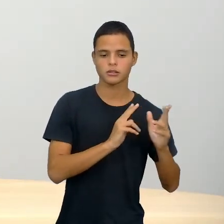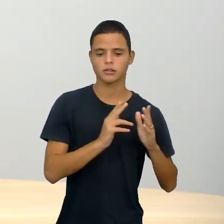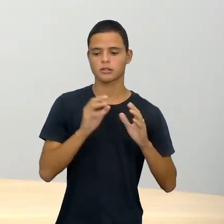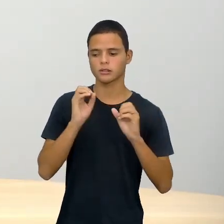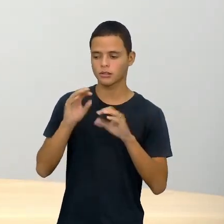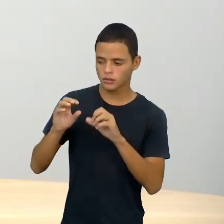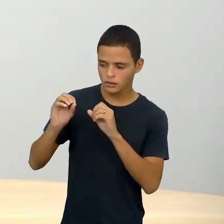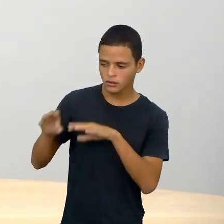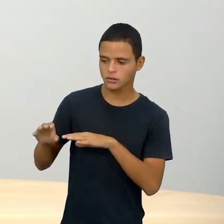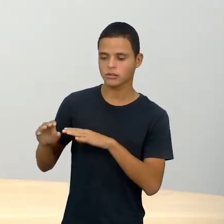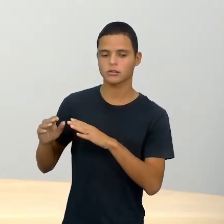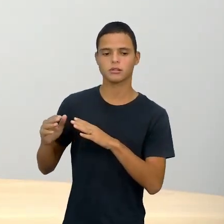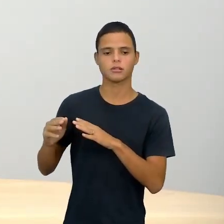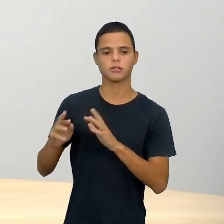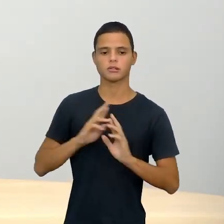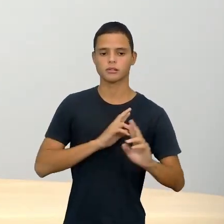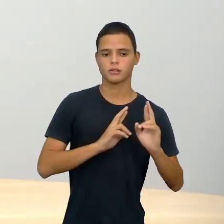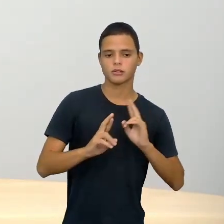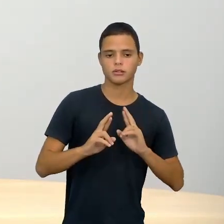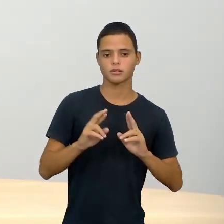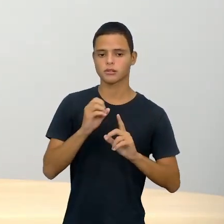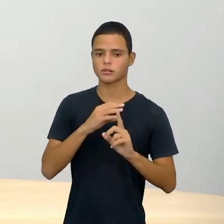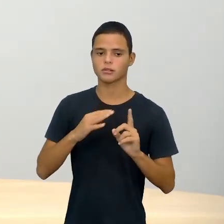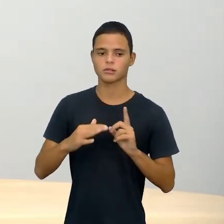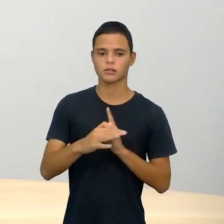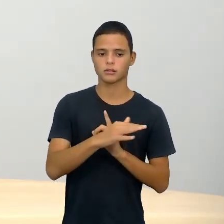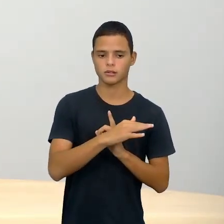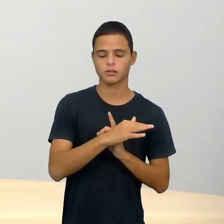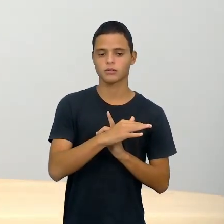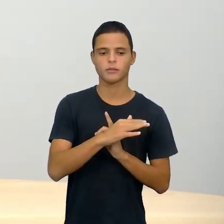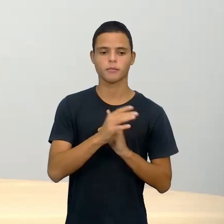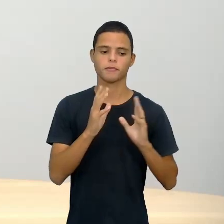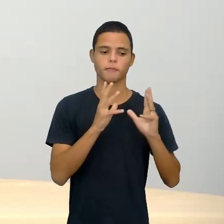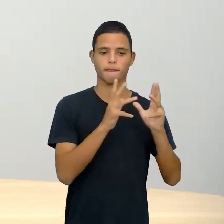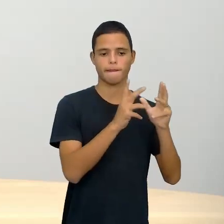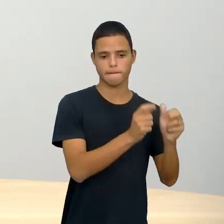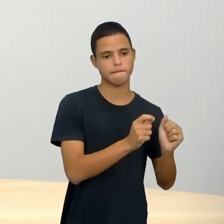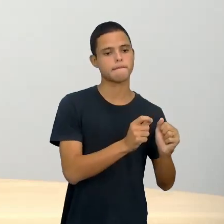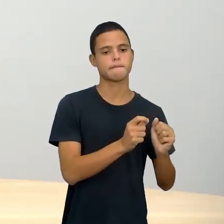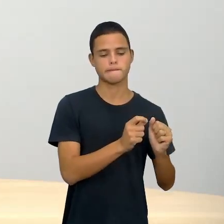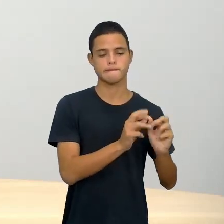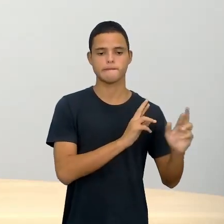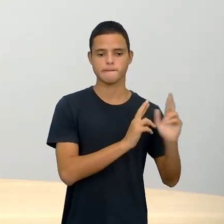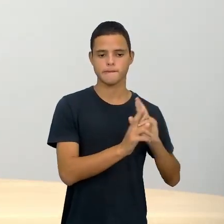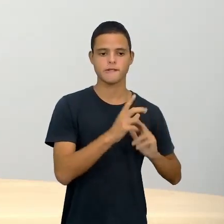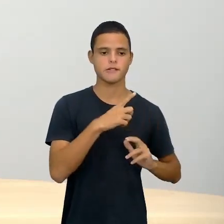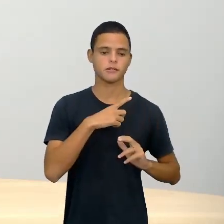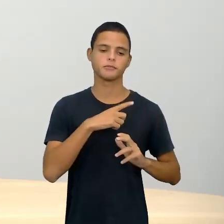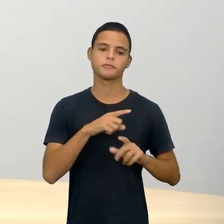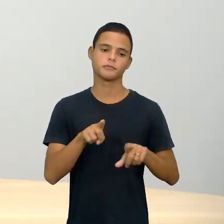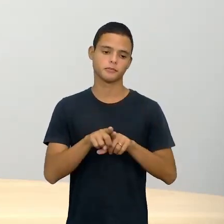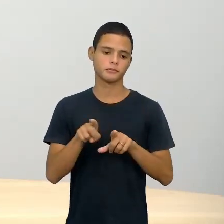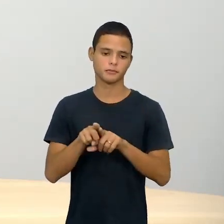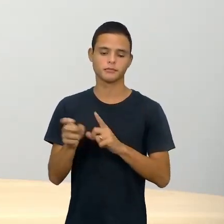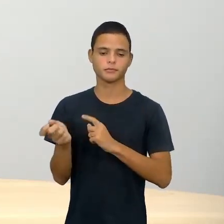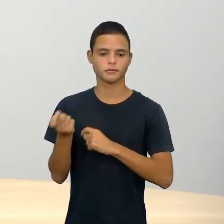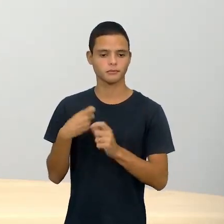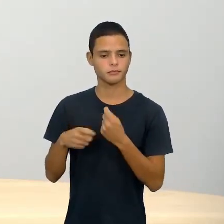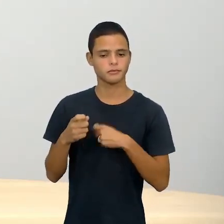ambiental à parte social, mas ela é toda vinculada. E a econômica também. Porque quem